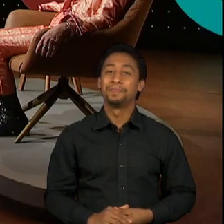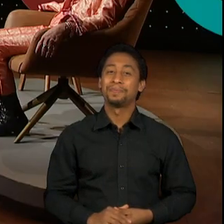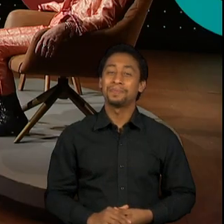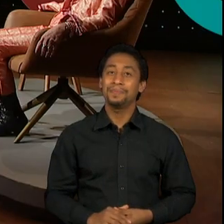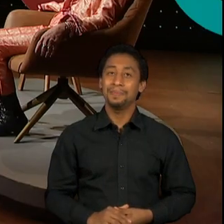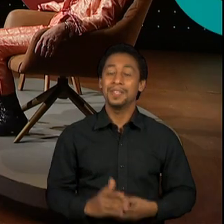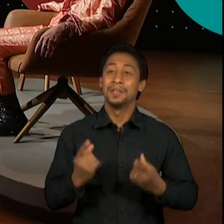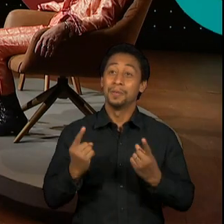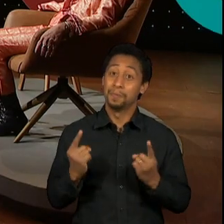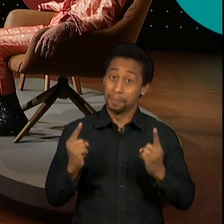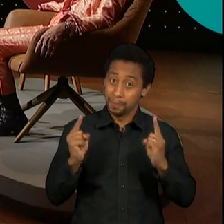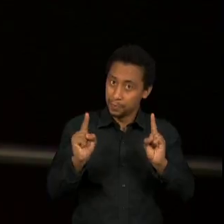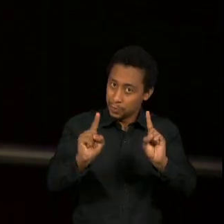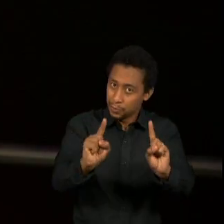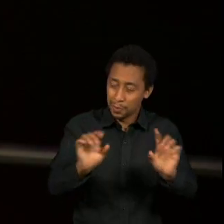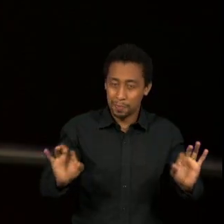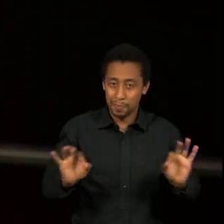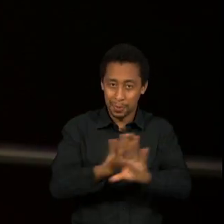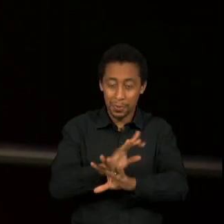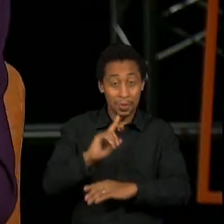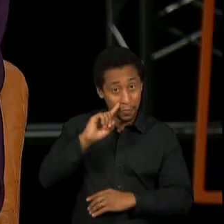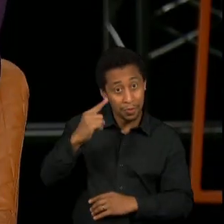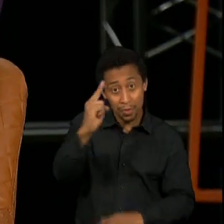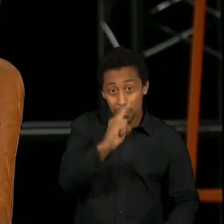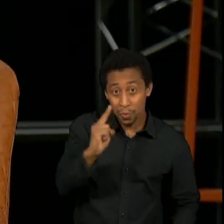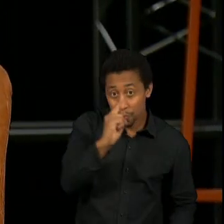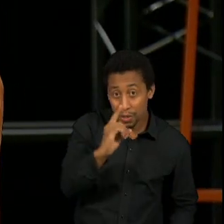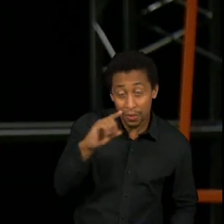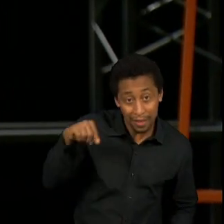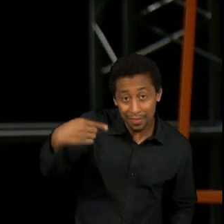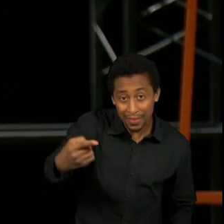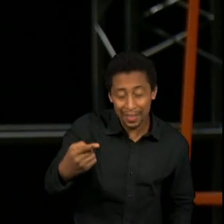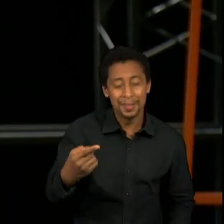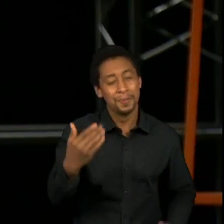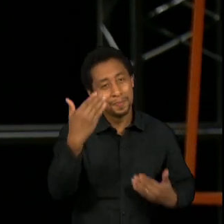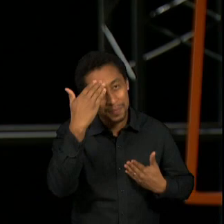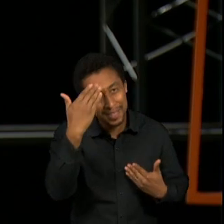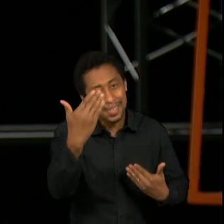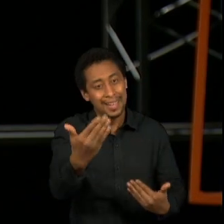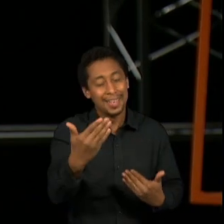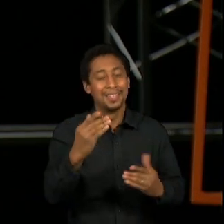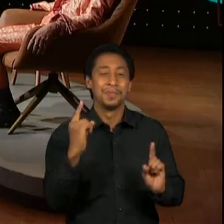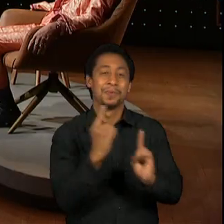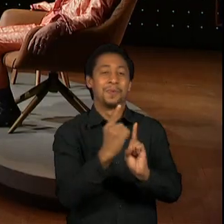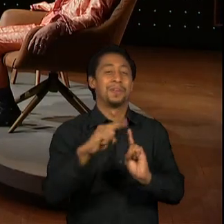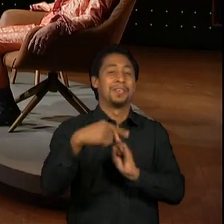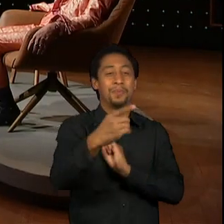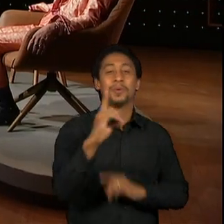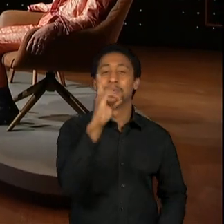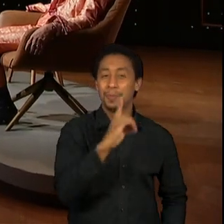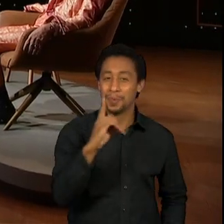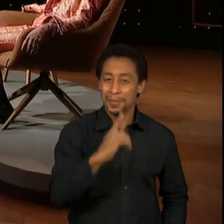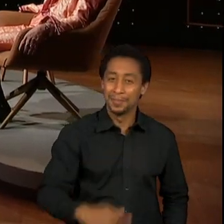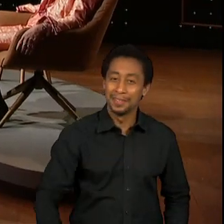O Persona fica por aqui, a gente volta no próximo domingo. Muito obrigado e até lá.